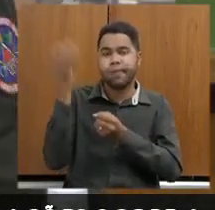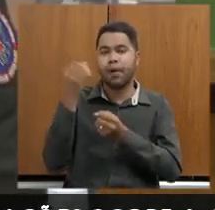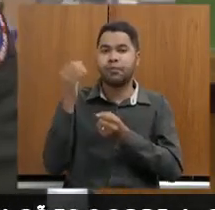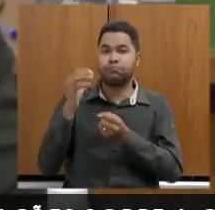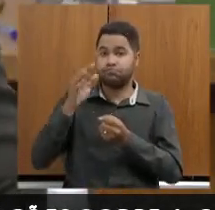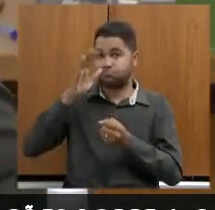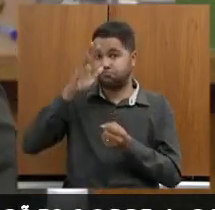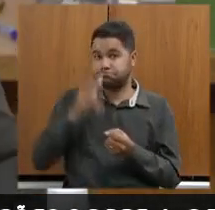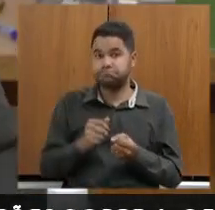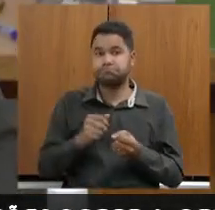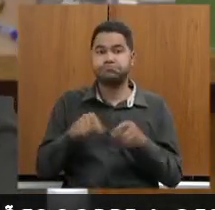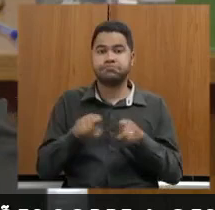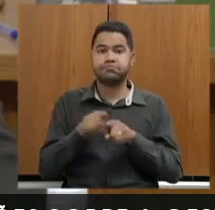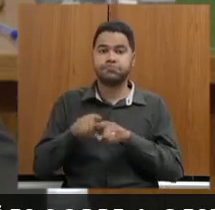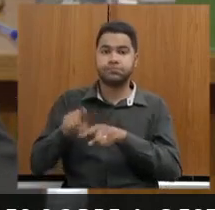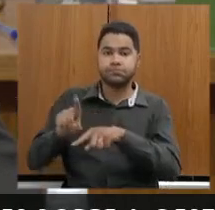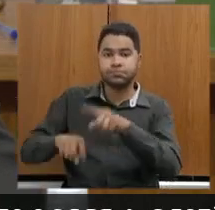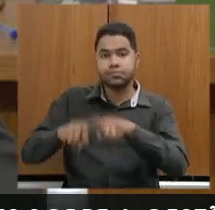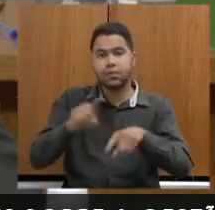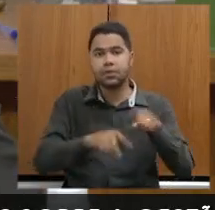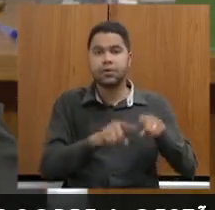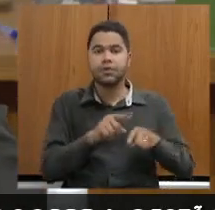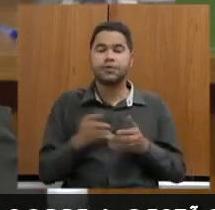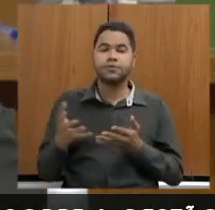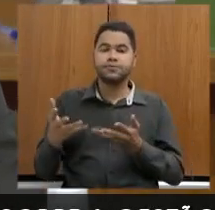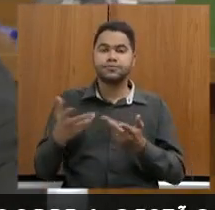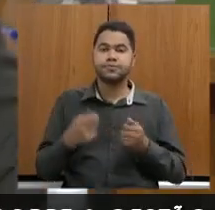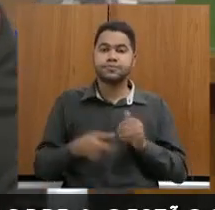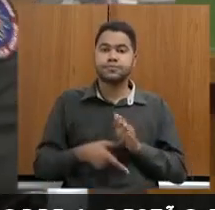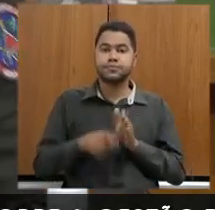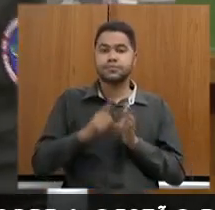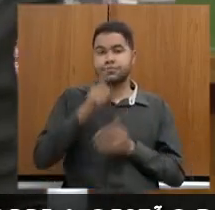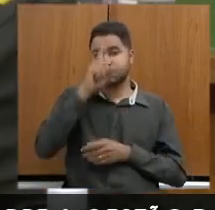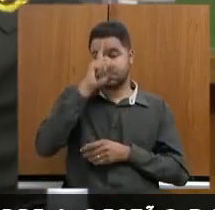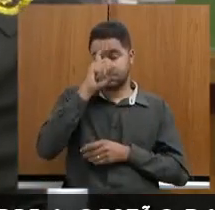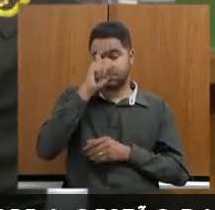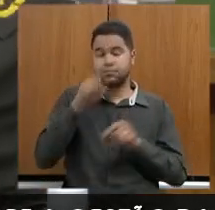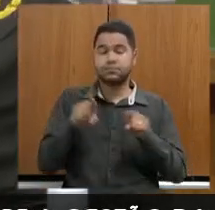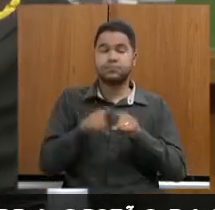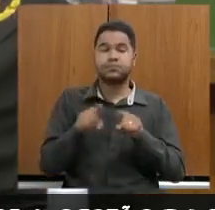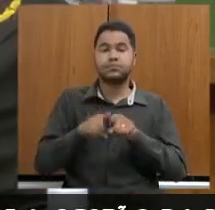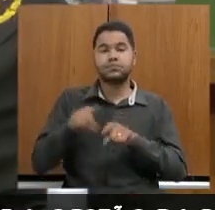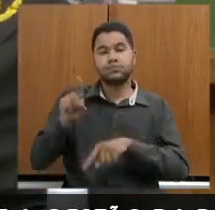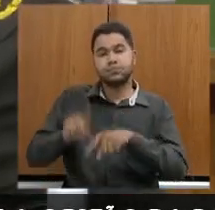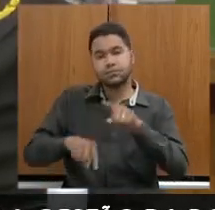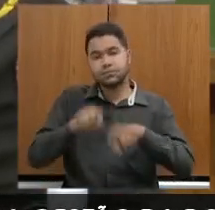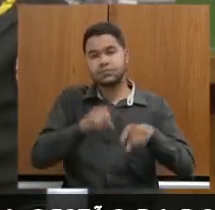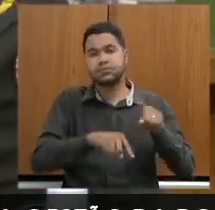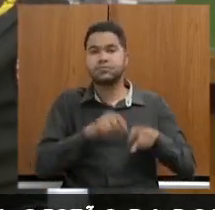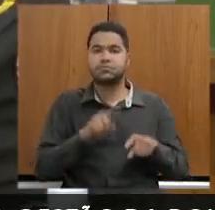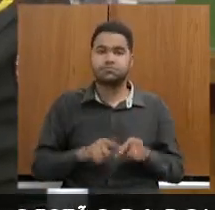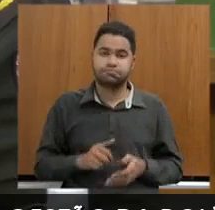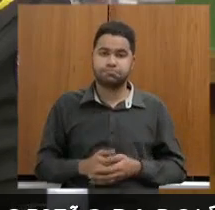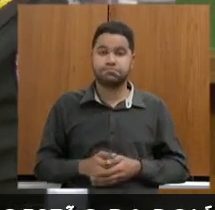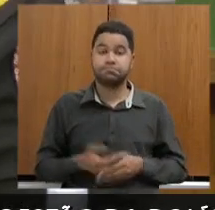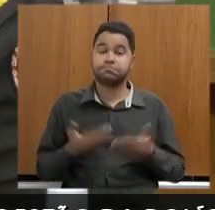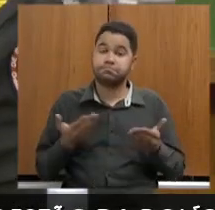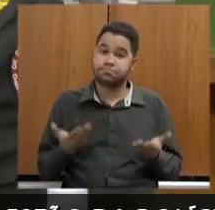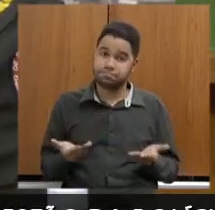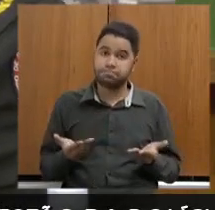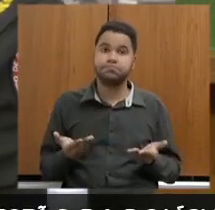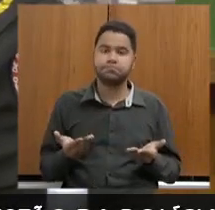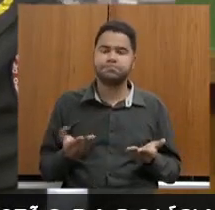aos equipamentos de atendimento pré-hospitalar e aos materiais então